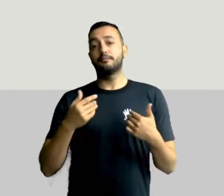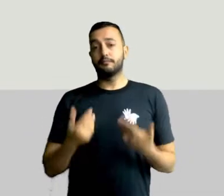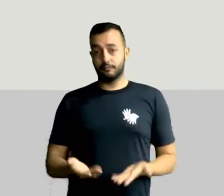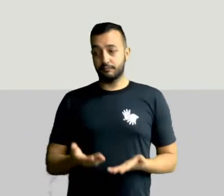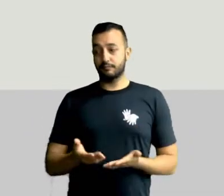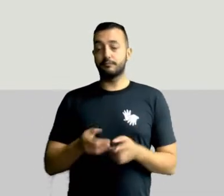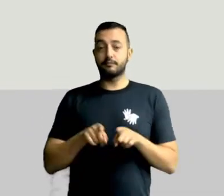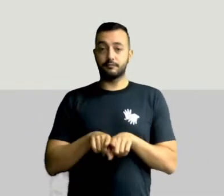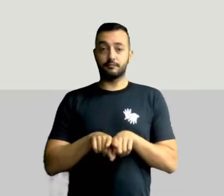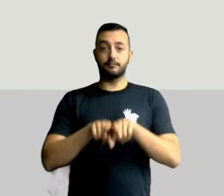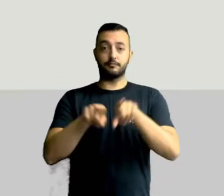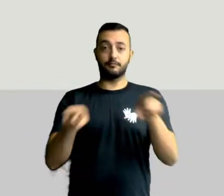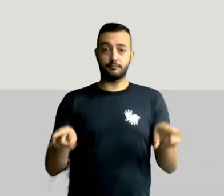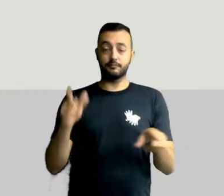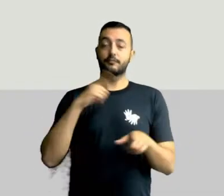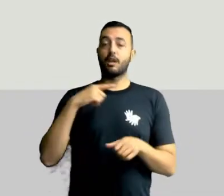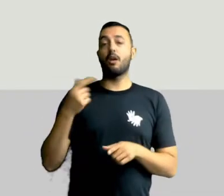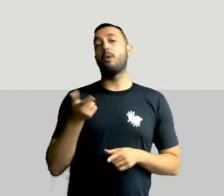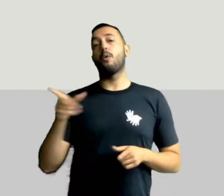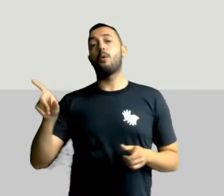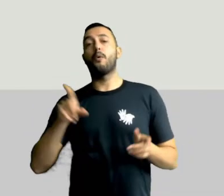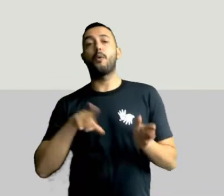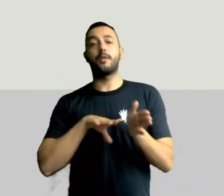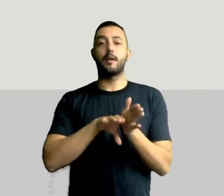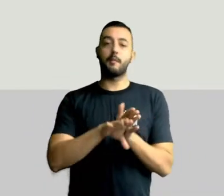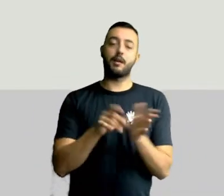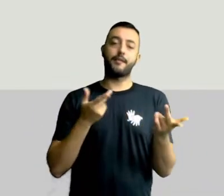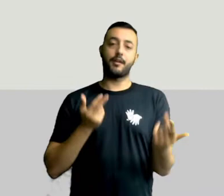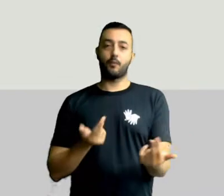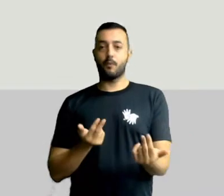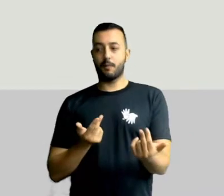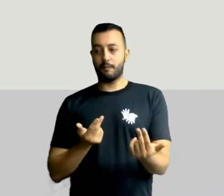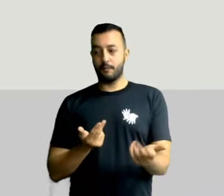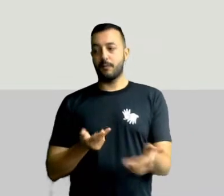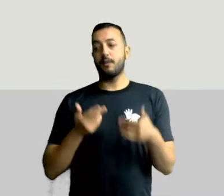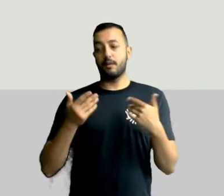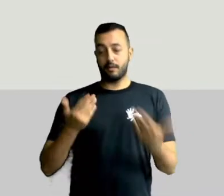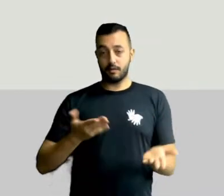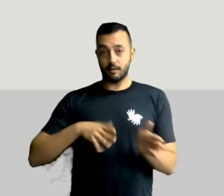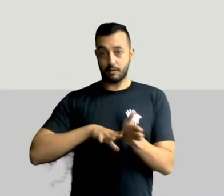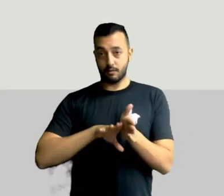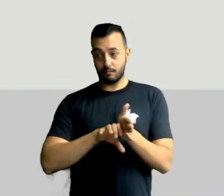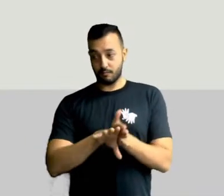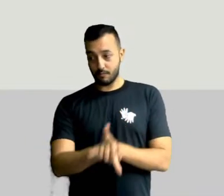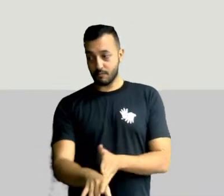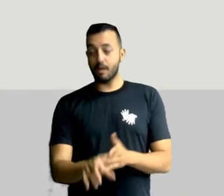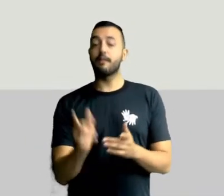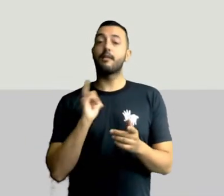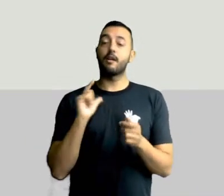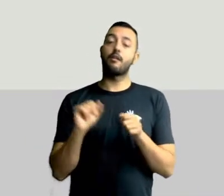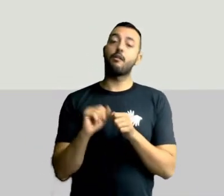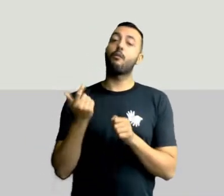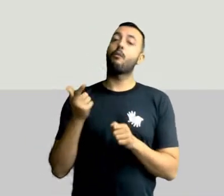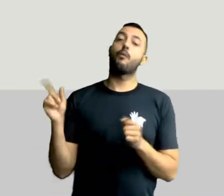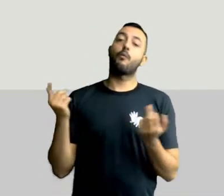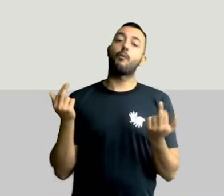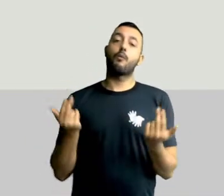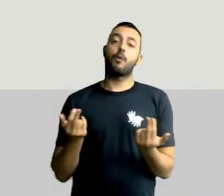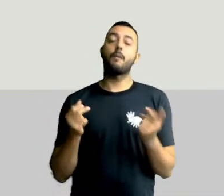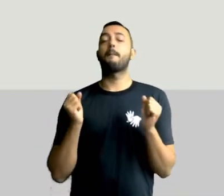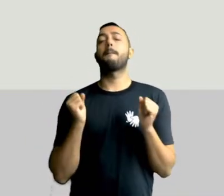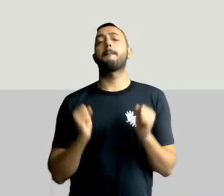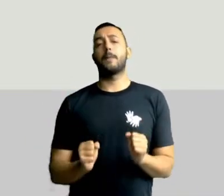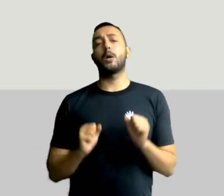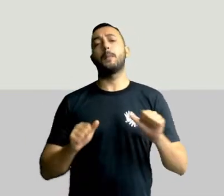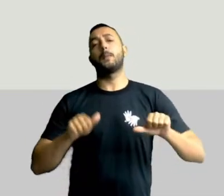que, por bipartição, ela produz outra bactéria igual a ela. Só que quando essa bactéria produz outra bactéria igual a ela